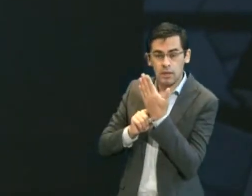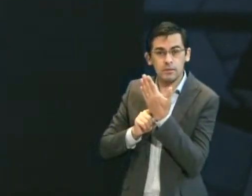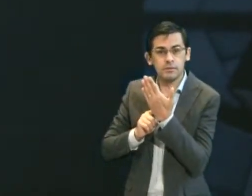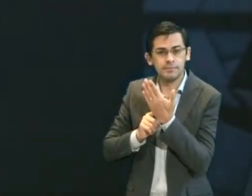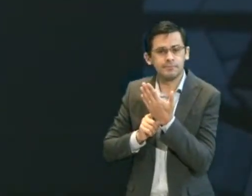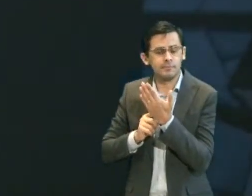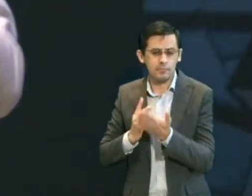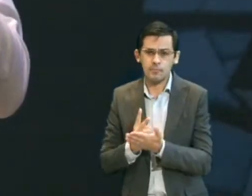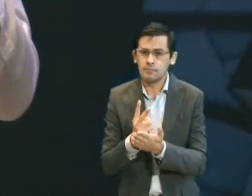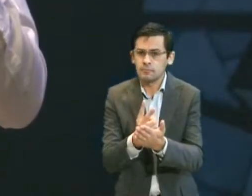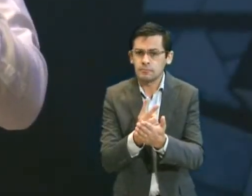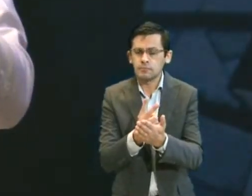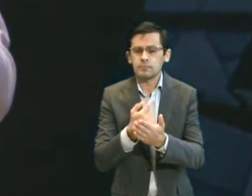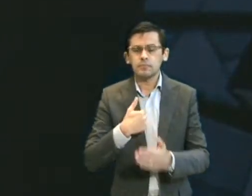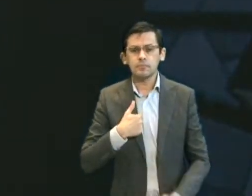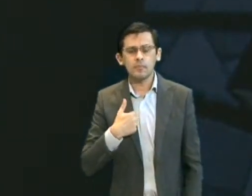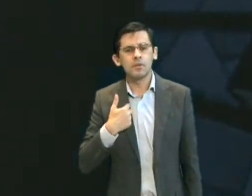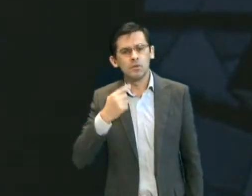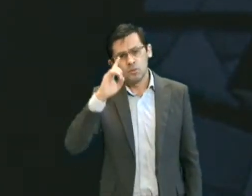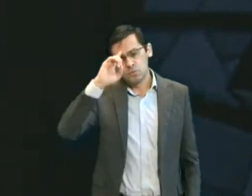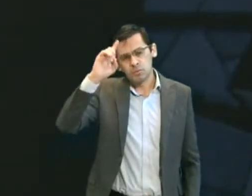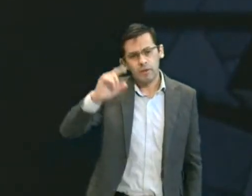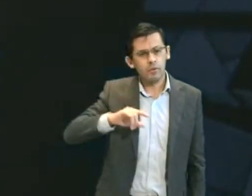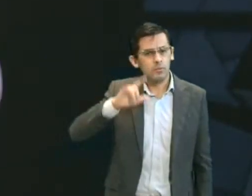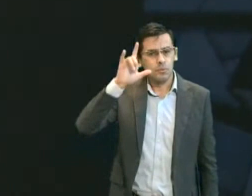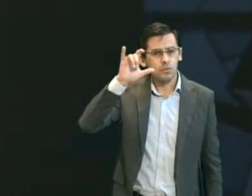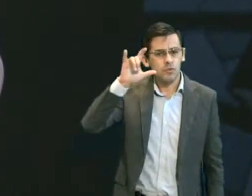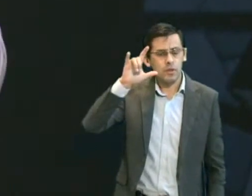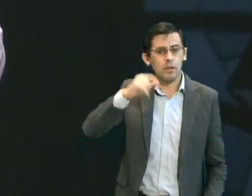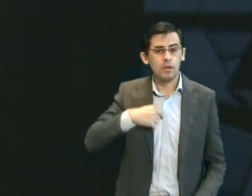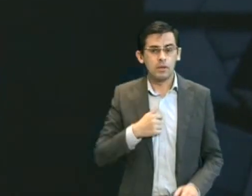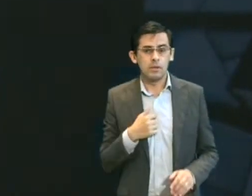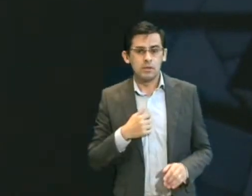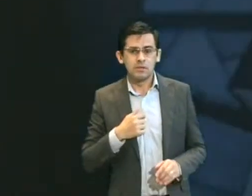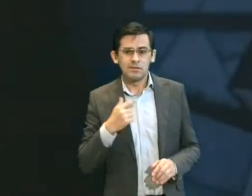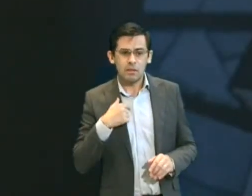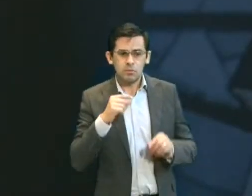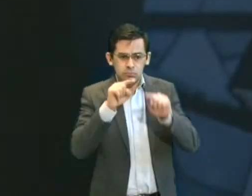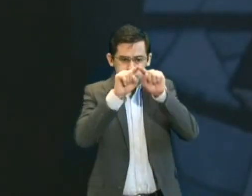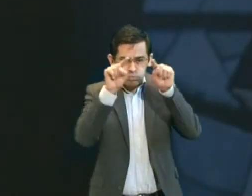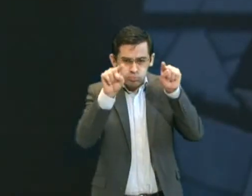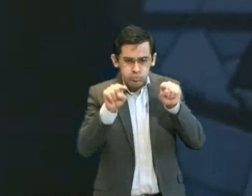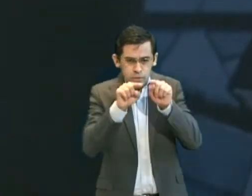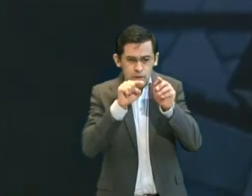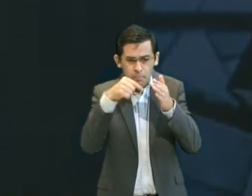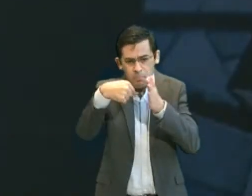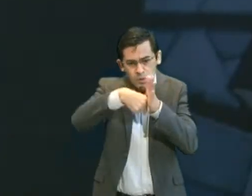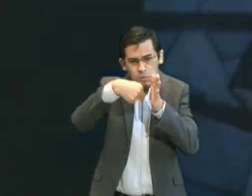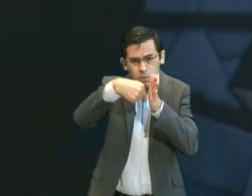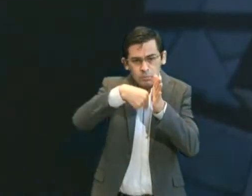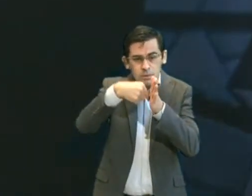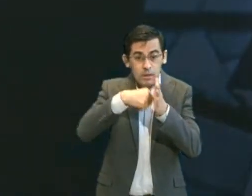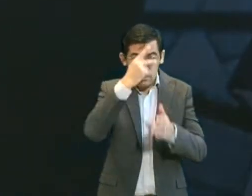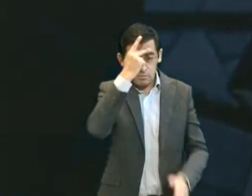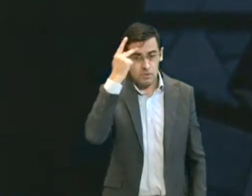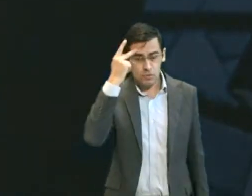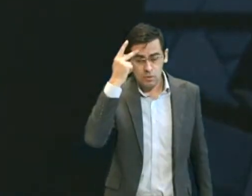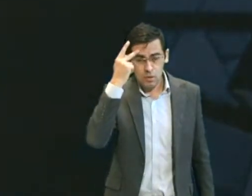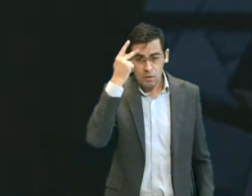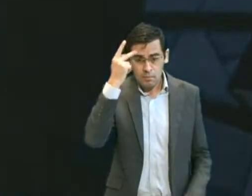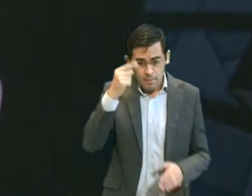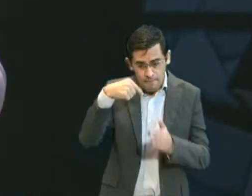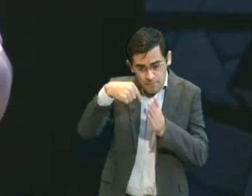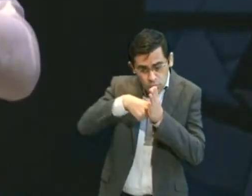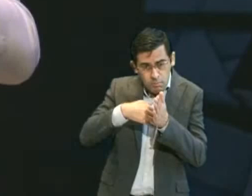Esses dias eu, no Instagram, pus aqueles quadrinhos de perguntas, e uma pessoa